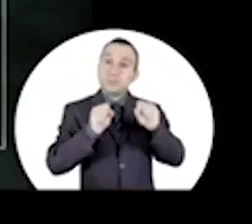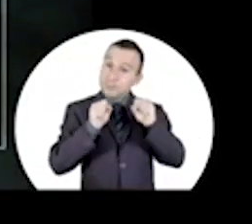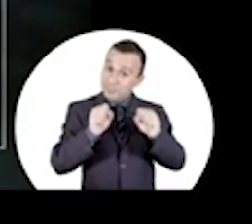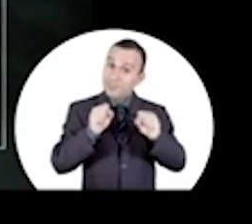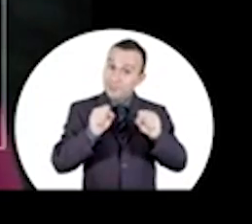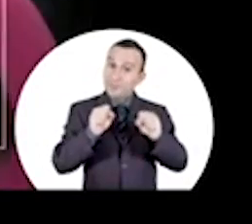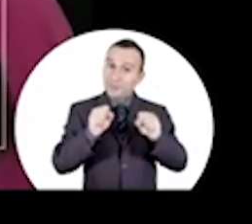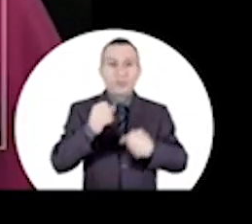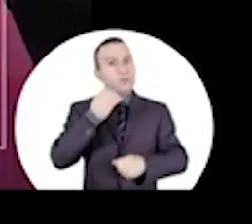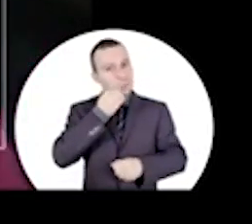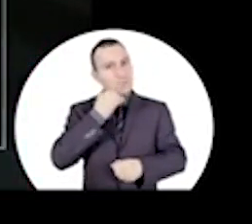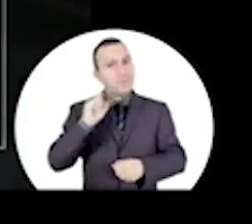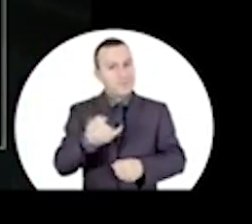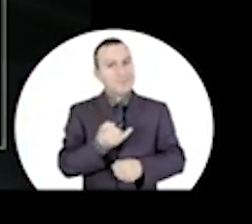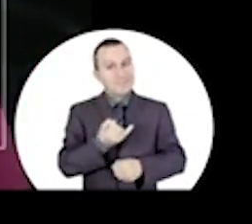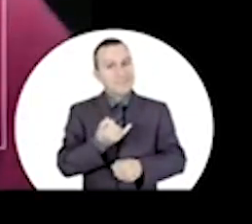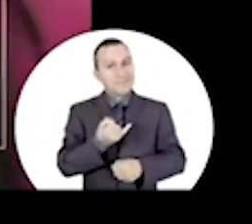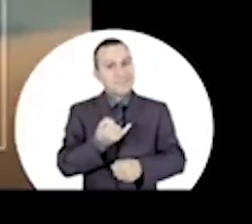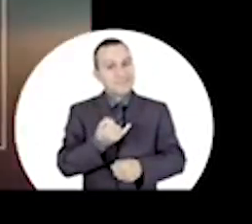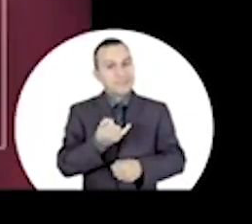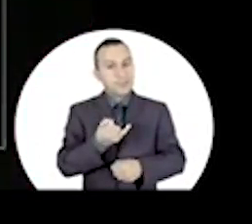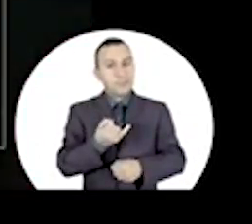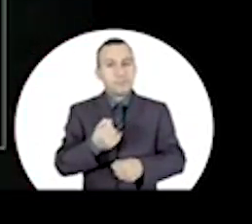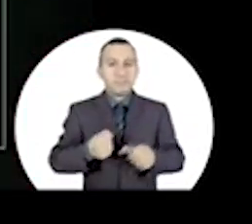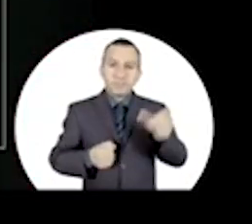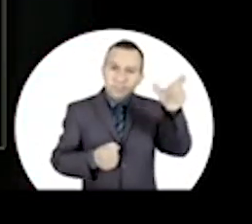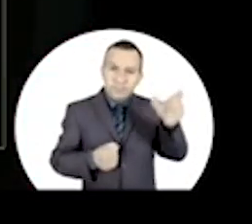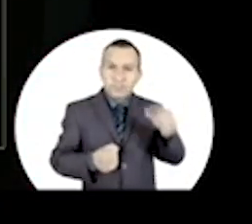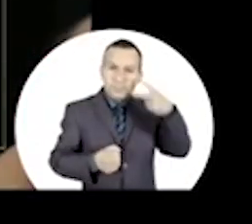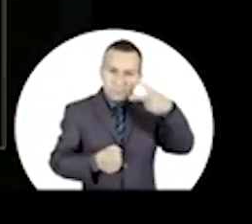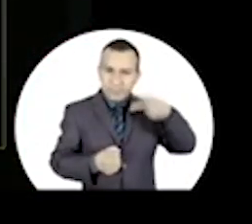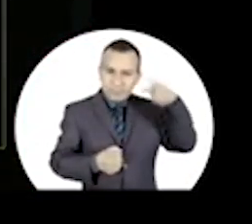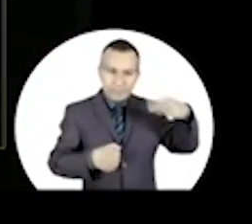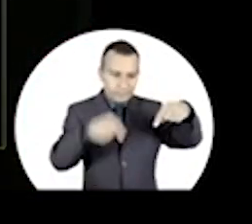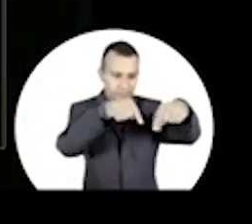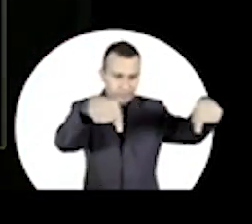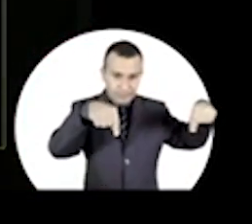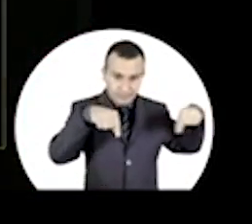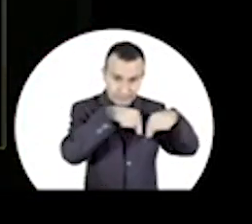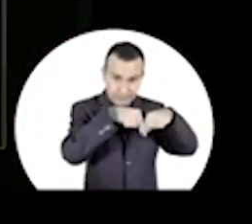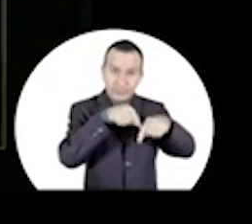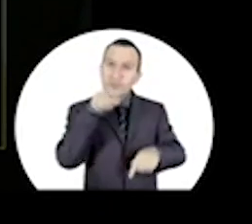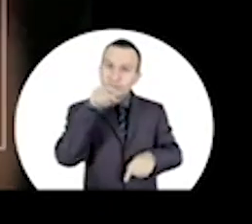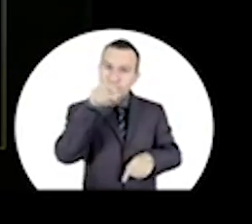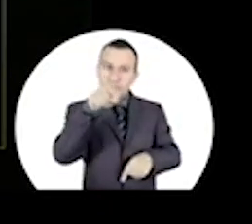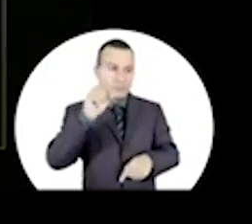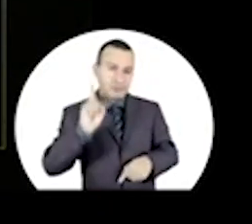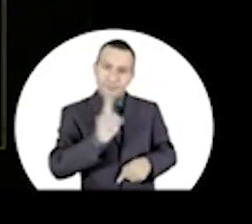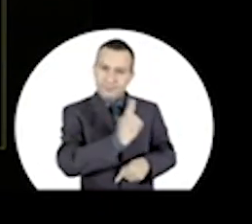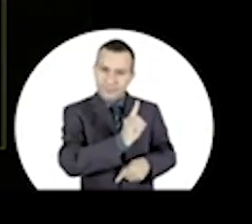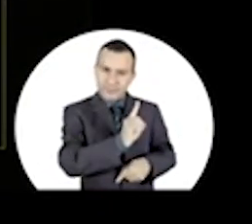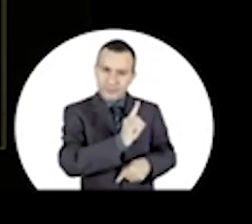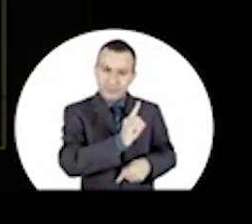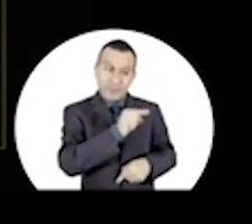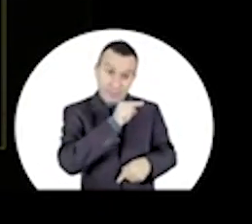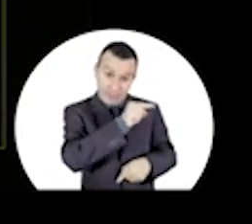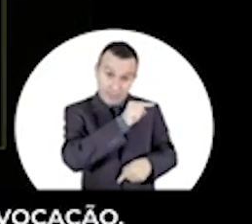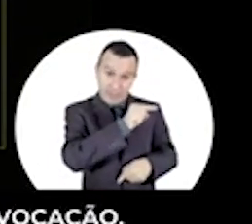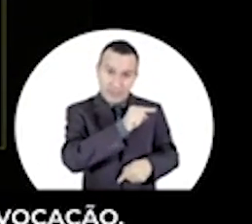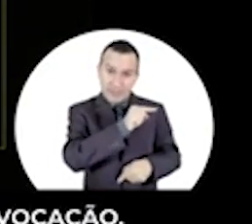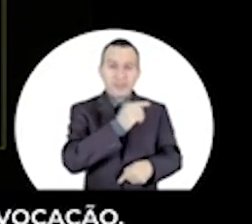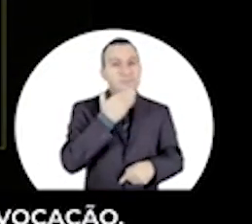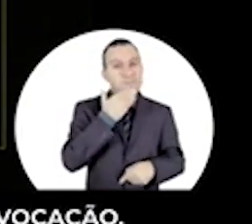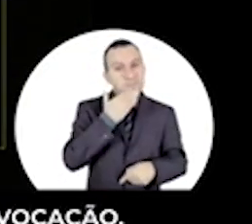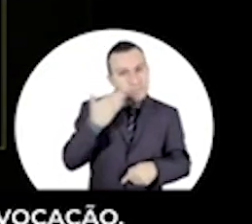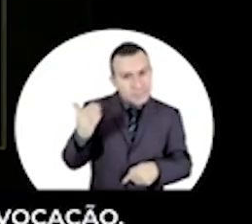Você pode fazer essa solicitação para o seu vereador. É só ir até o gabinete do seu representante que vai fazer esse requerimento.